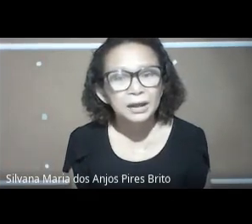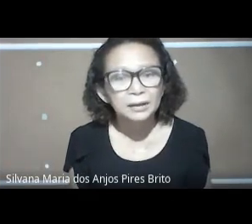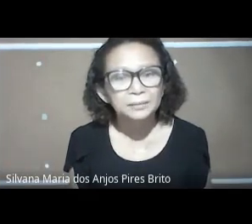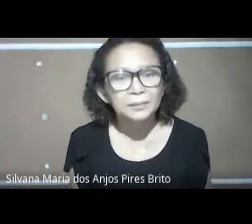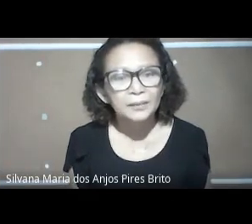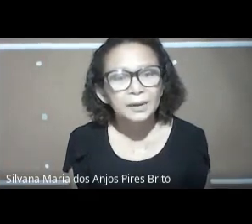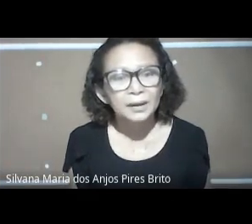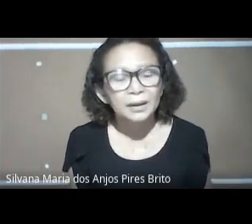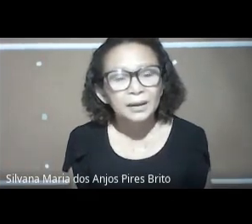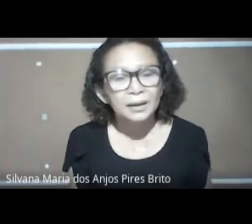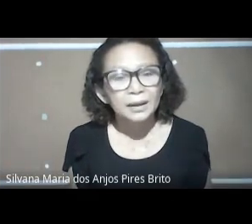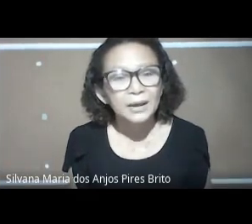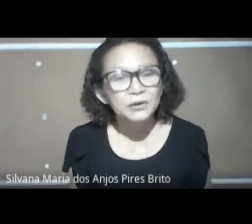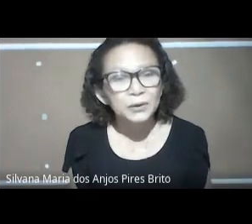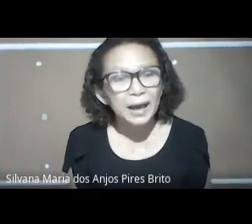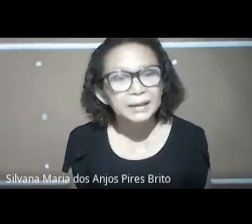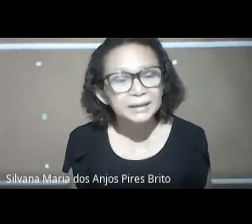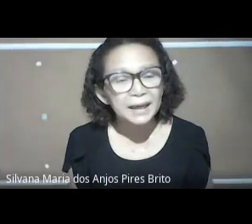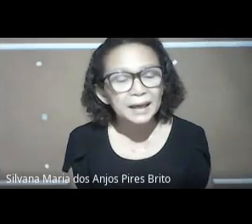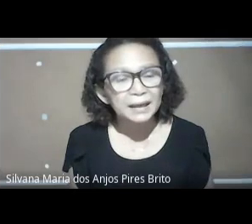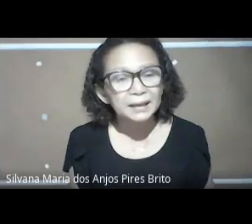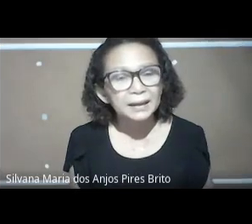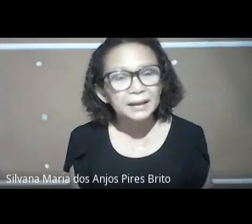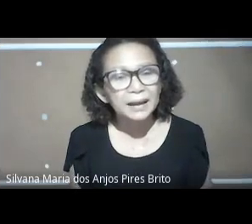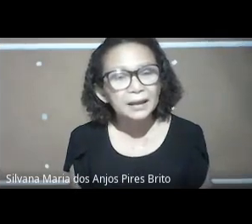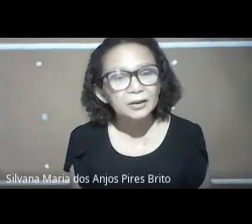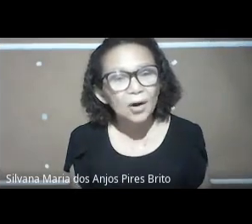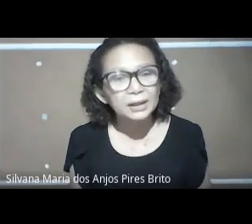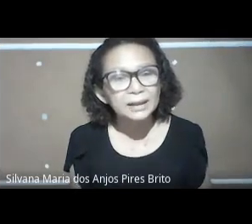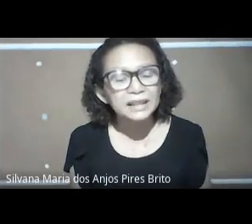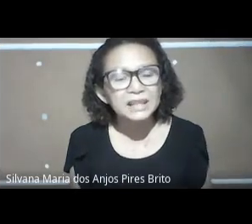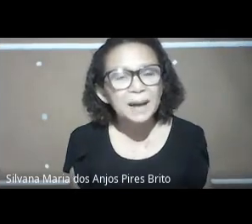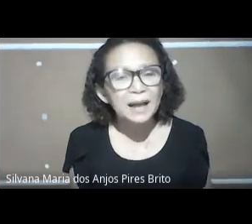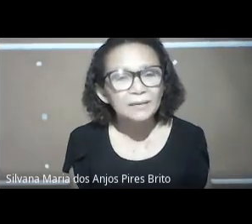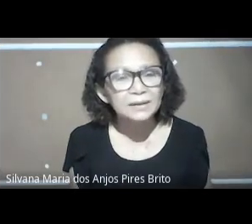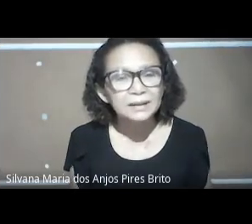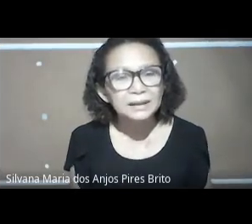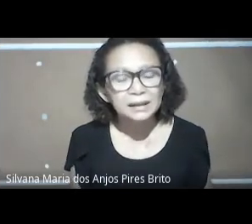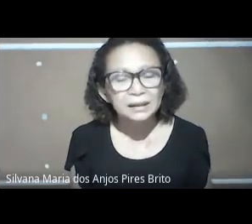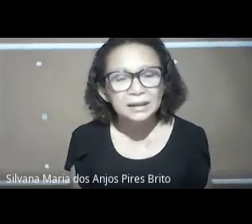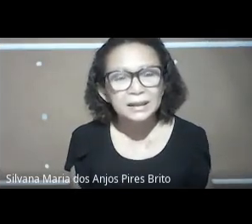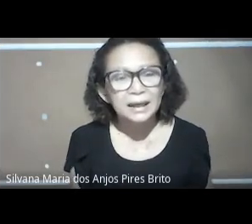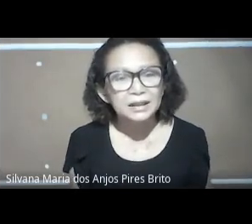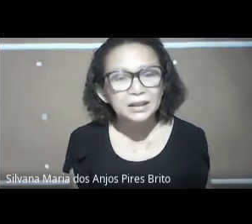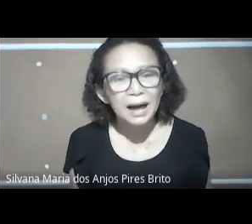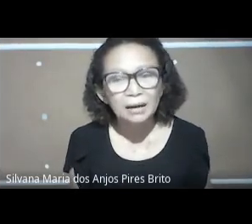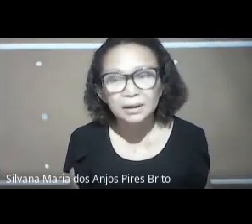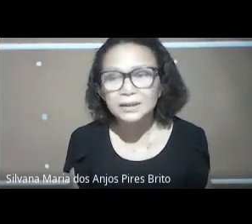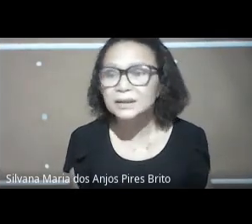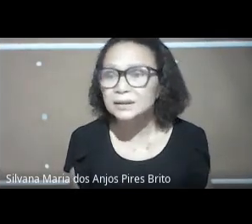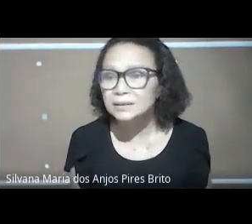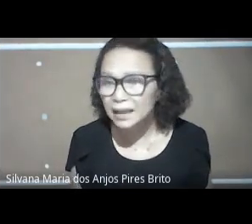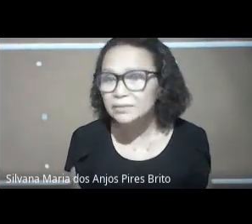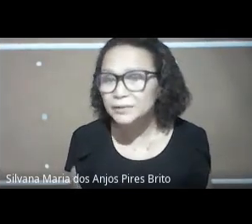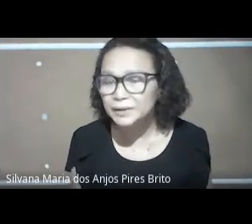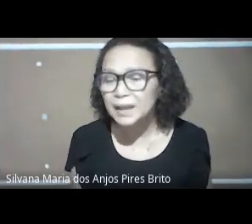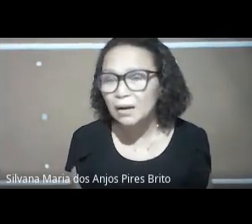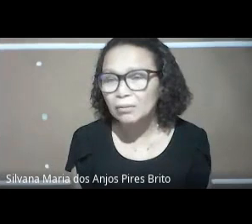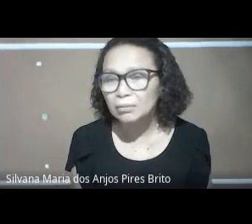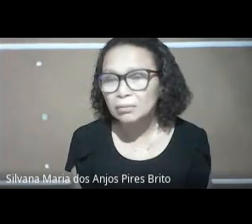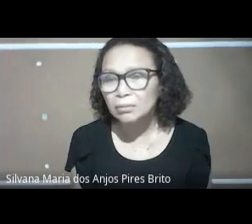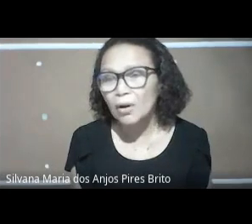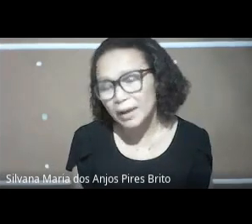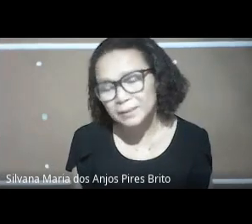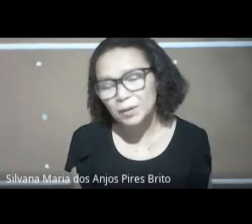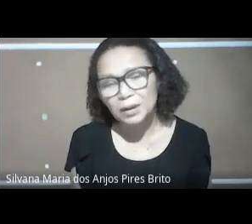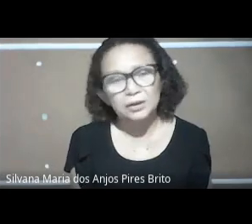Estão enxergando? Isso quer dizer que todas essas palavras escritas em caixa alta têm um